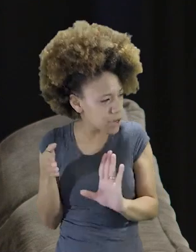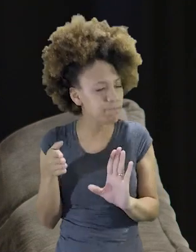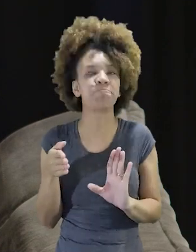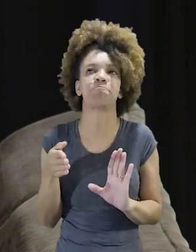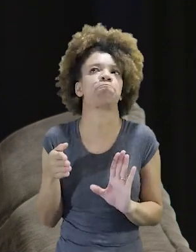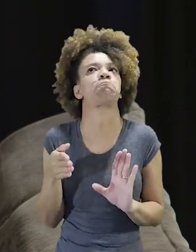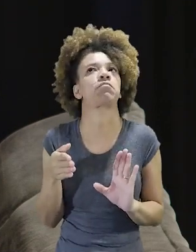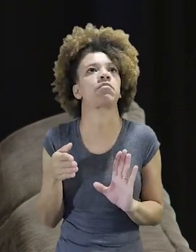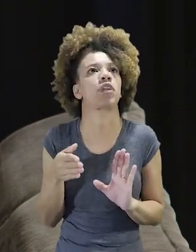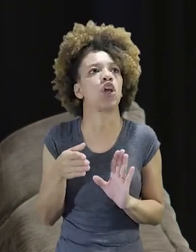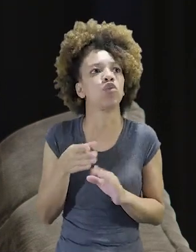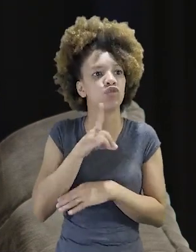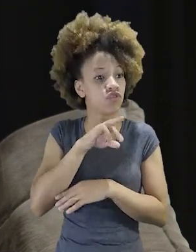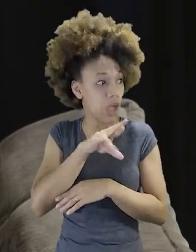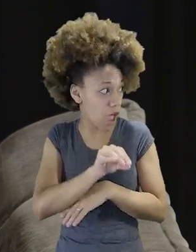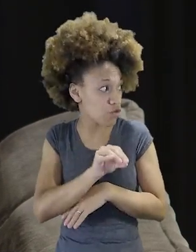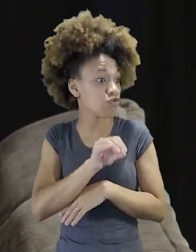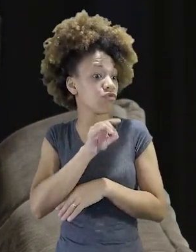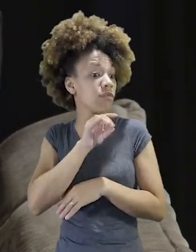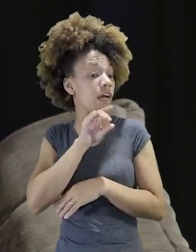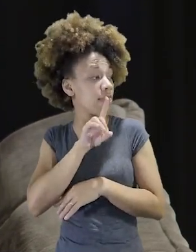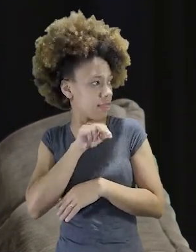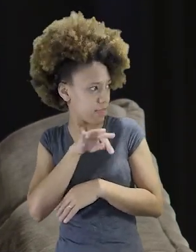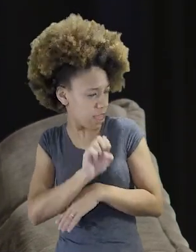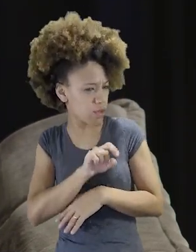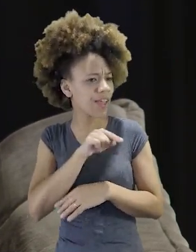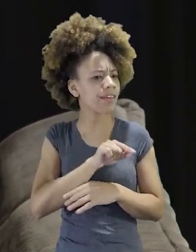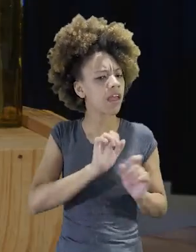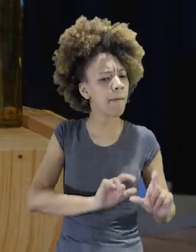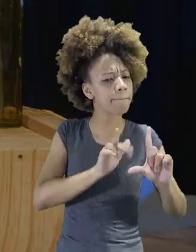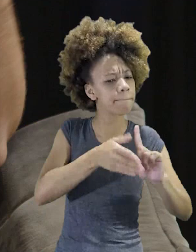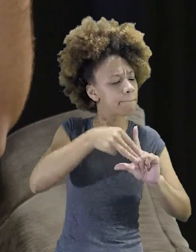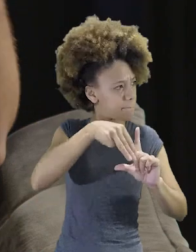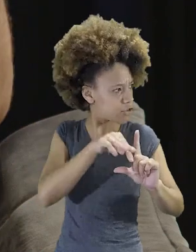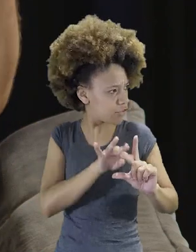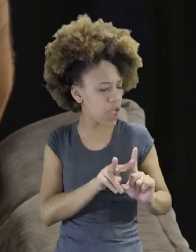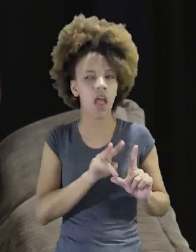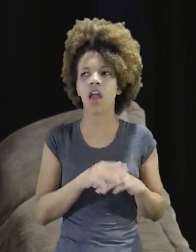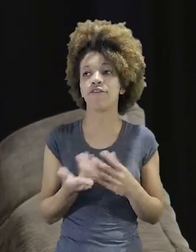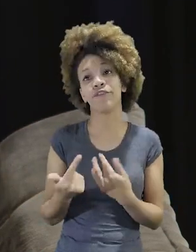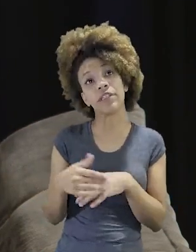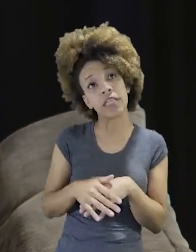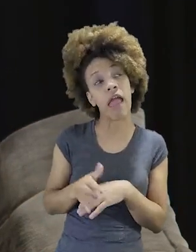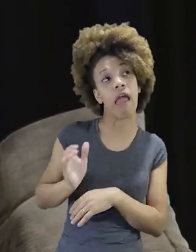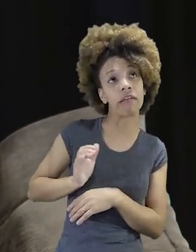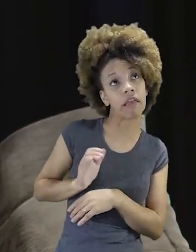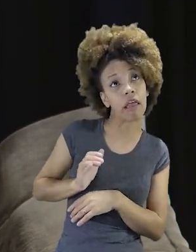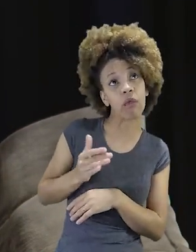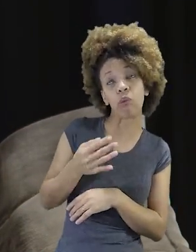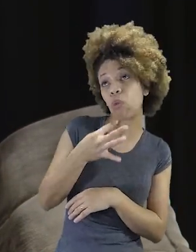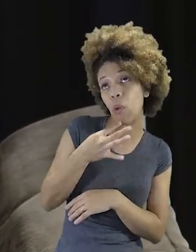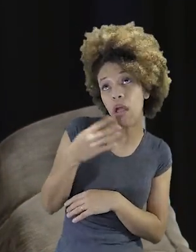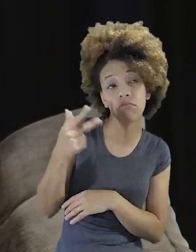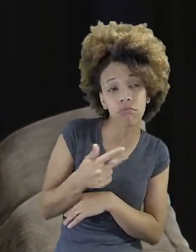ali do do Diário de Um Detento que entrou na MTV eu acho que era que muita gente conheceu Ah mas você não conhece esse rap que você é boy isso é um outro x também